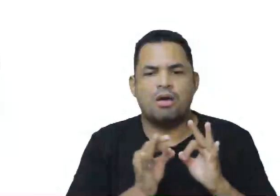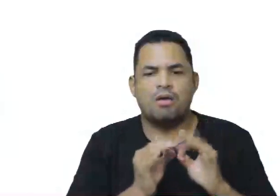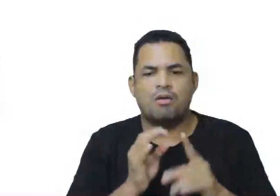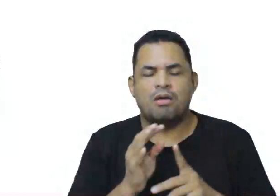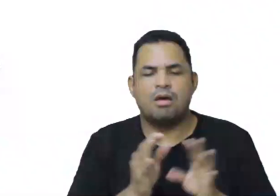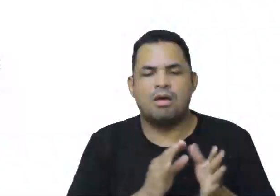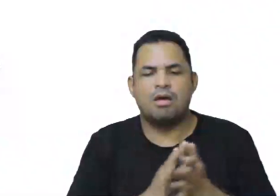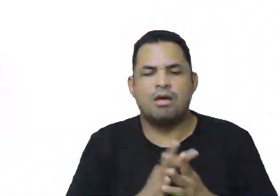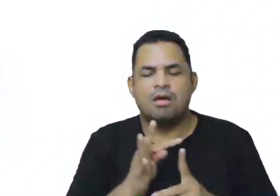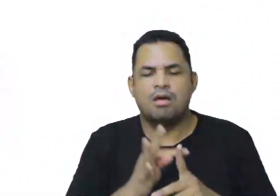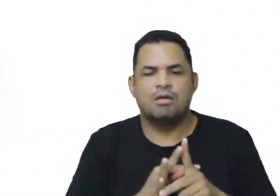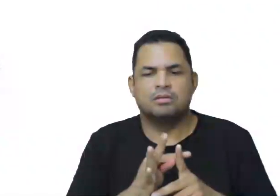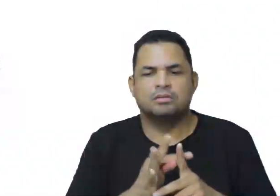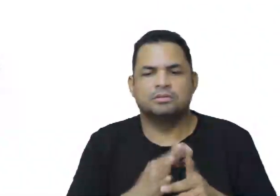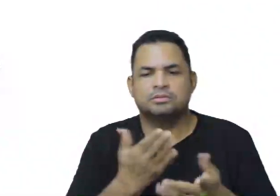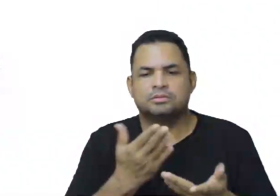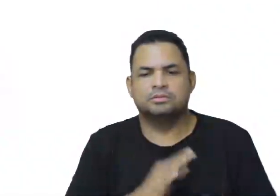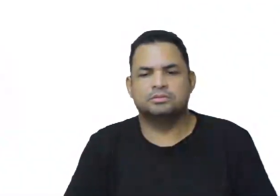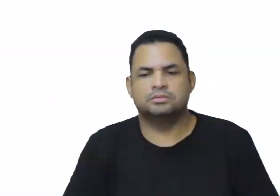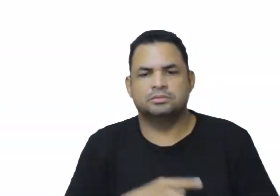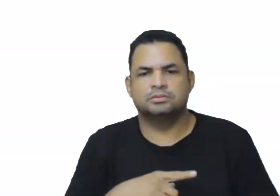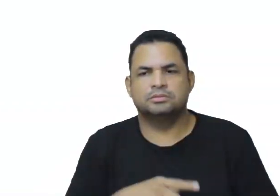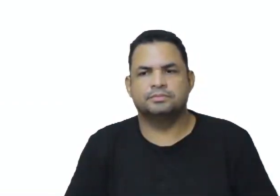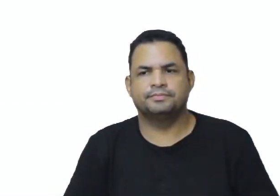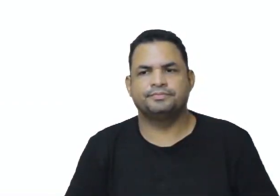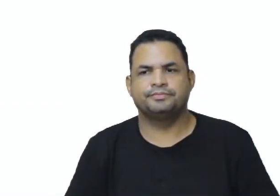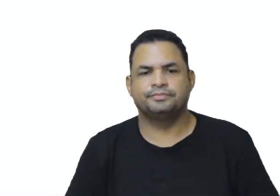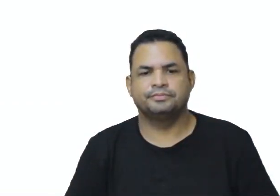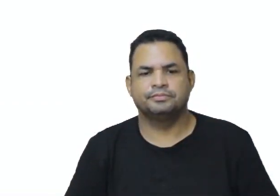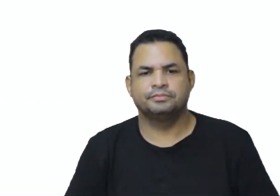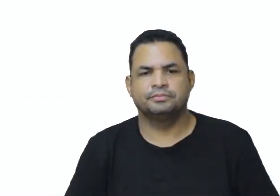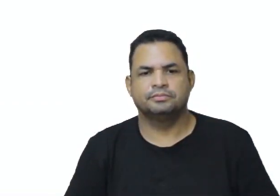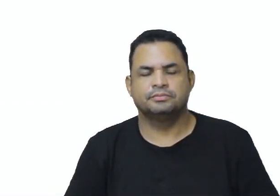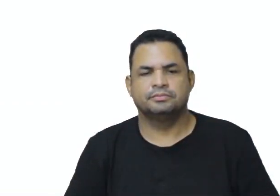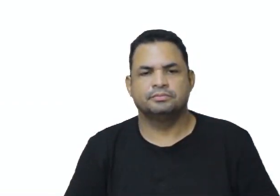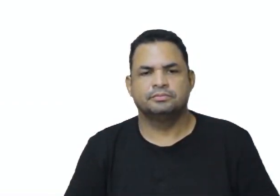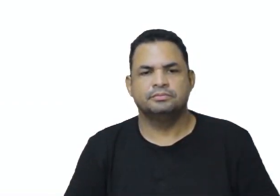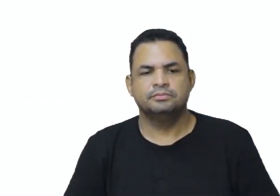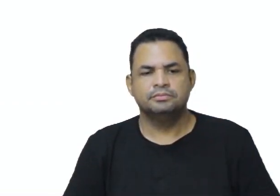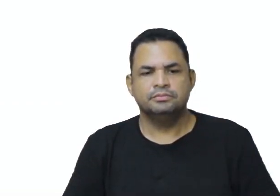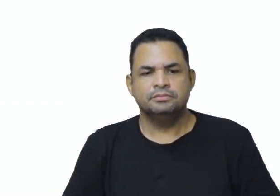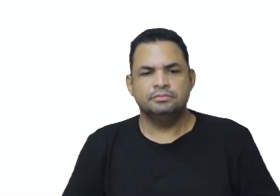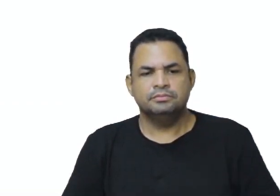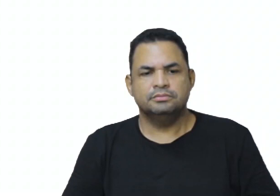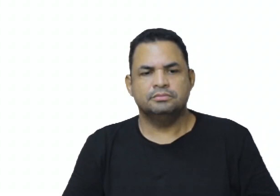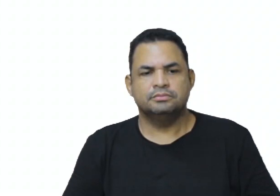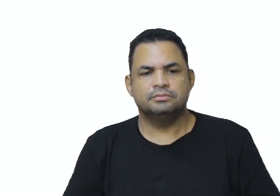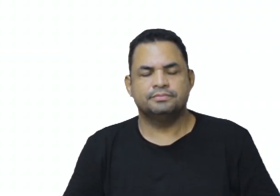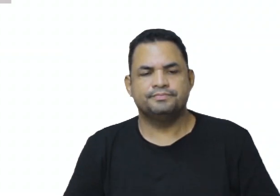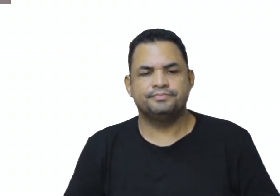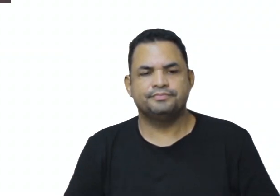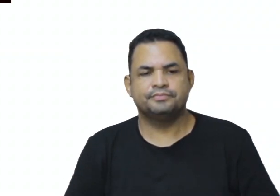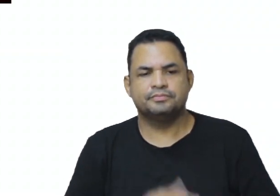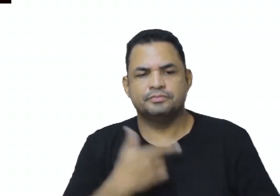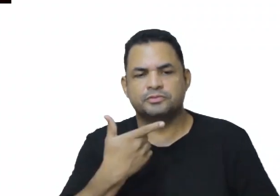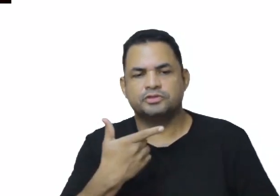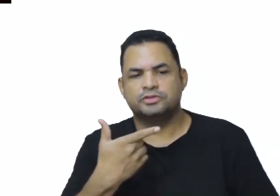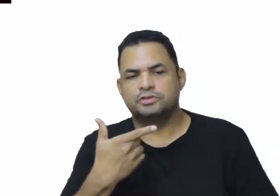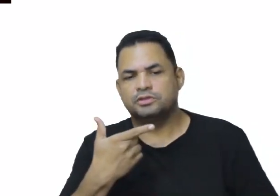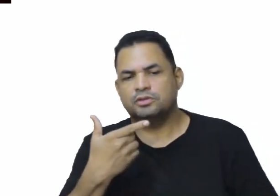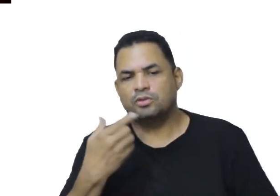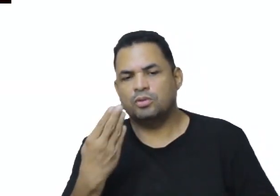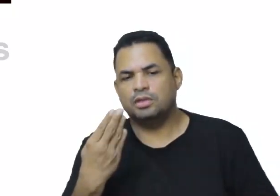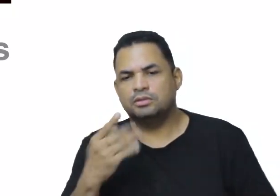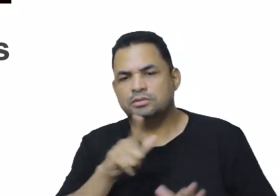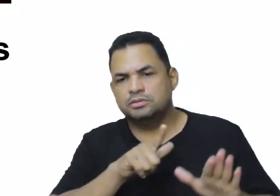caso a Vernix caseosa, que também tem função de proteger de infecçõezinhas aí locais. 24